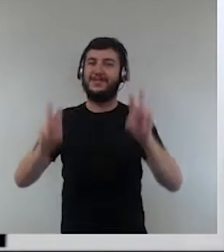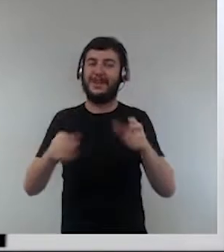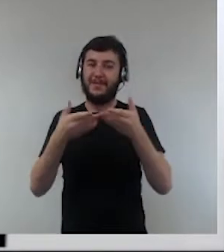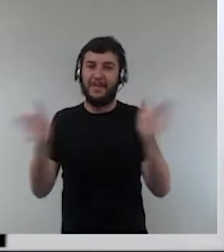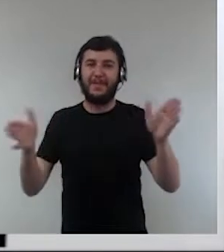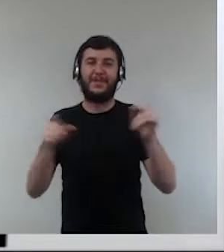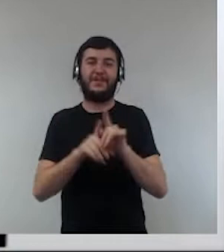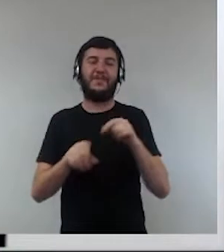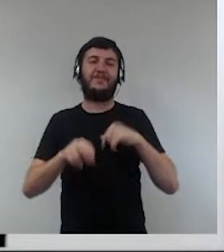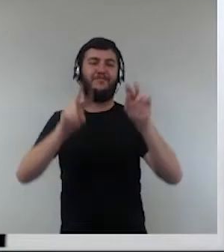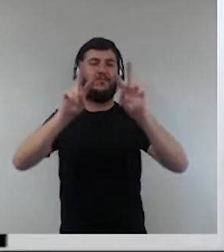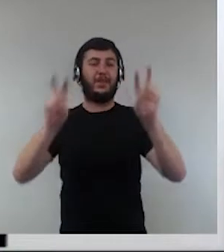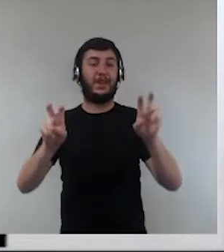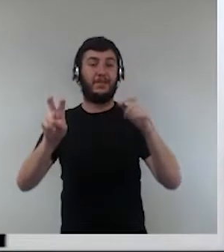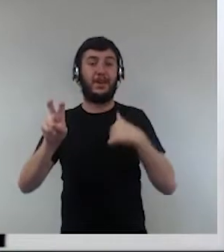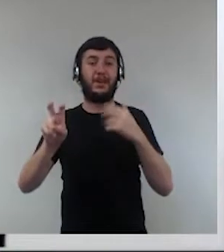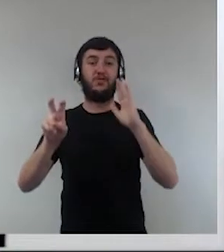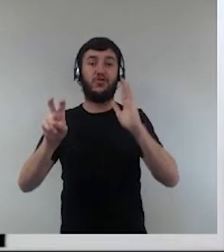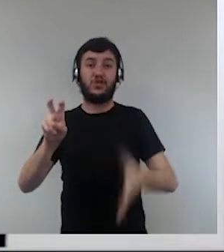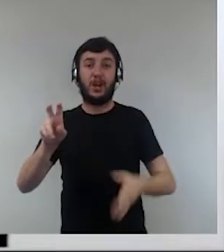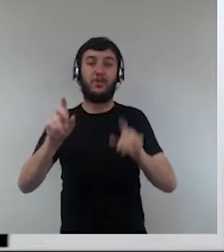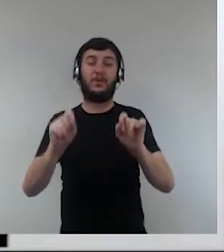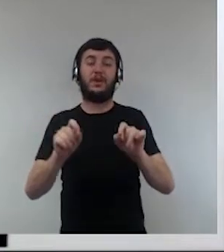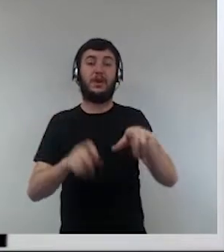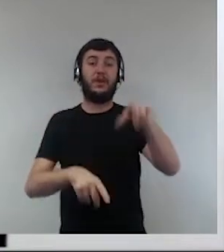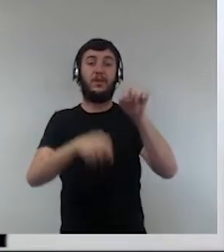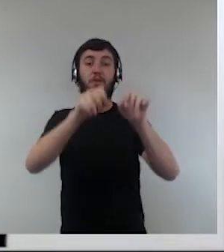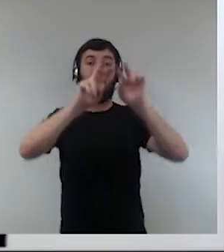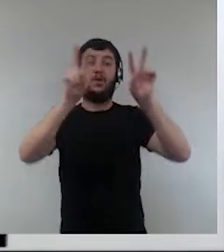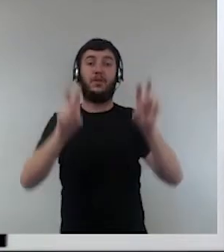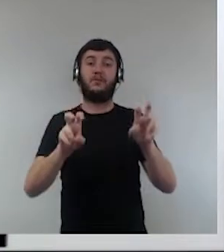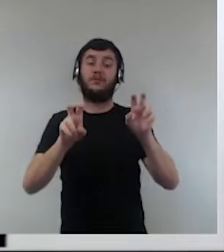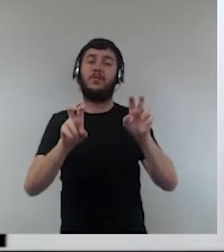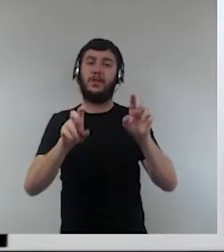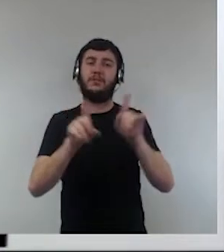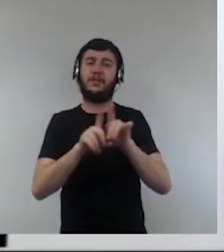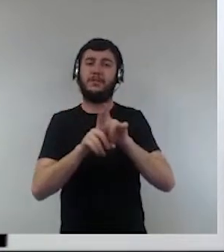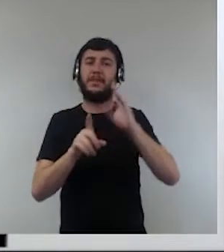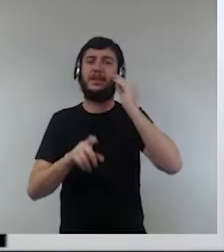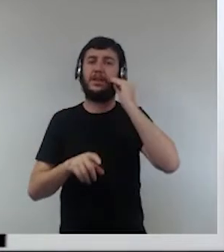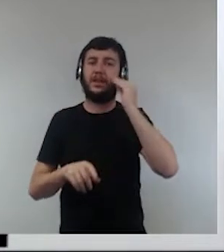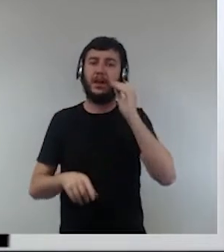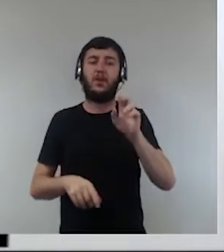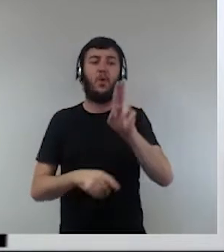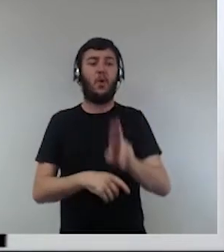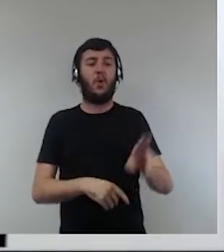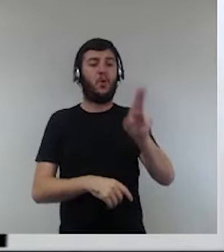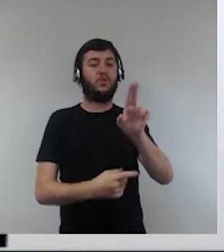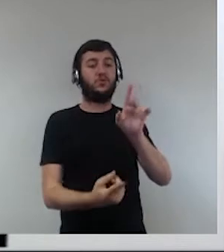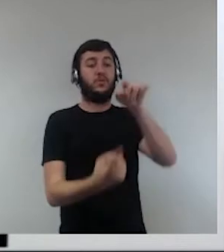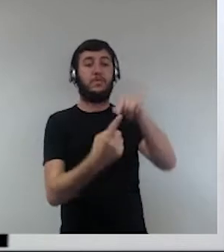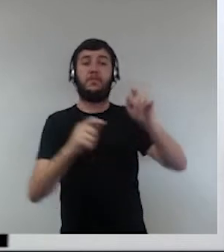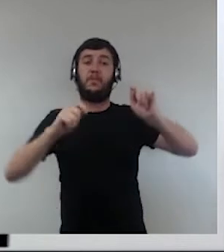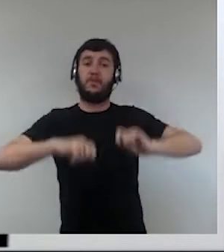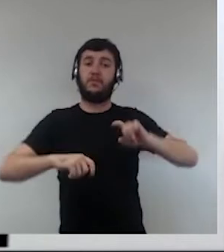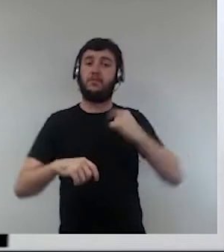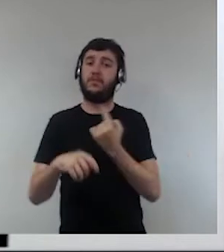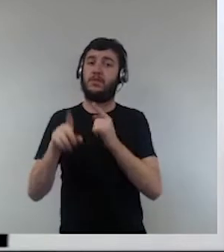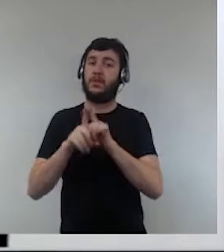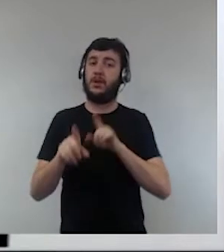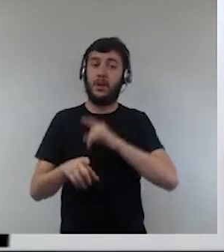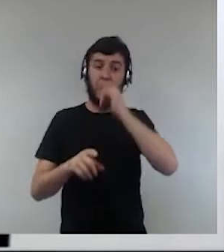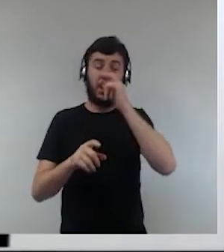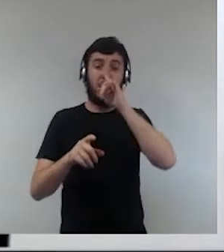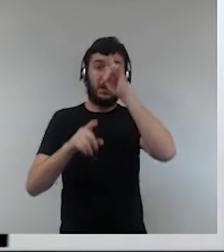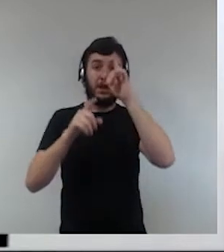e eu escolhi um tema especificamente tentando ser útil na questão de semearmos aqui algumas ideias sobre